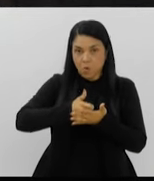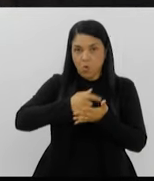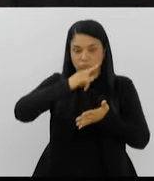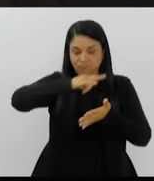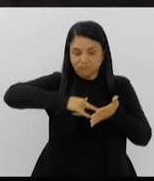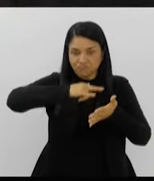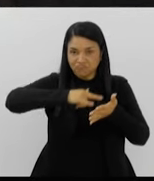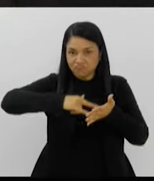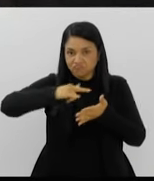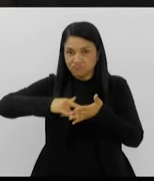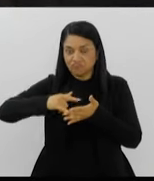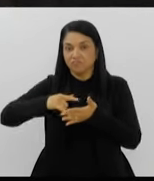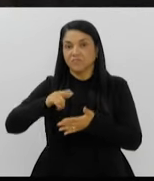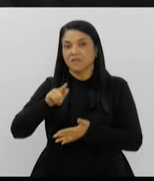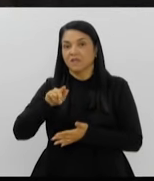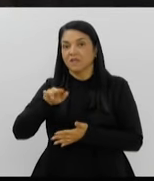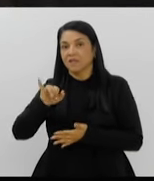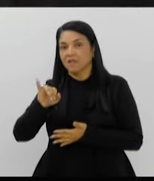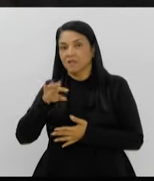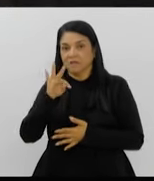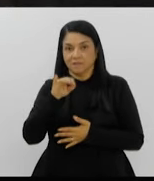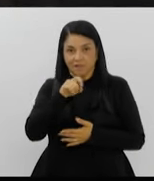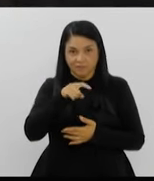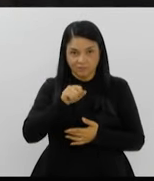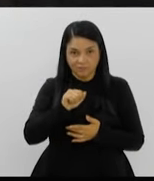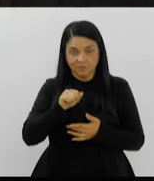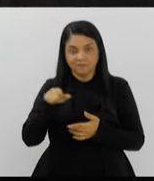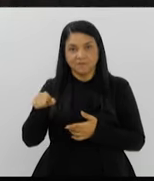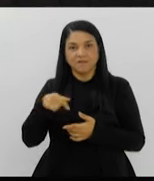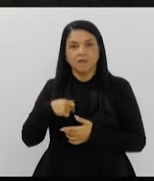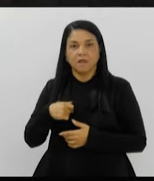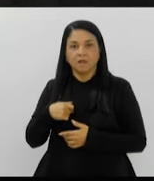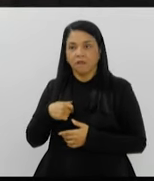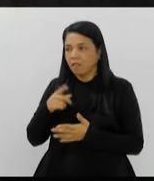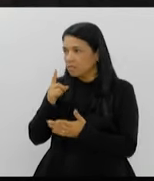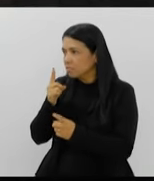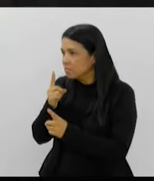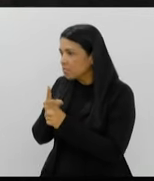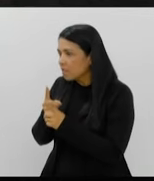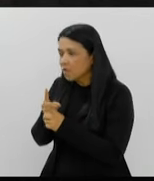das taxas, a moto foi leiloada.